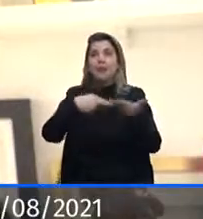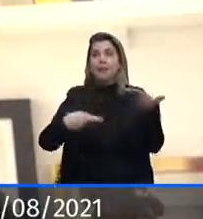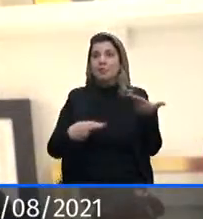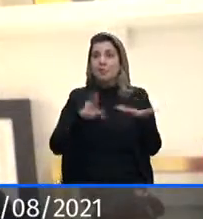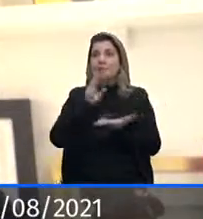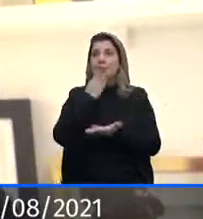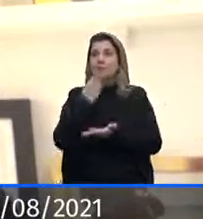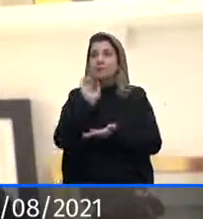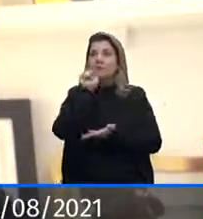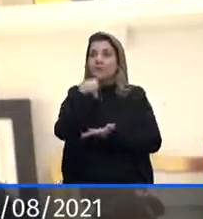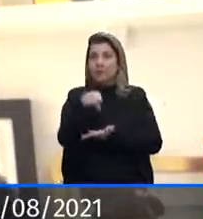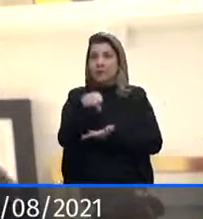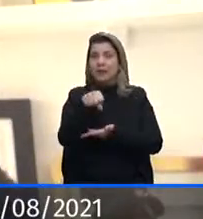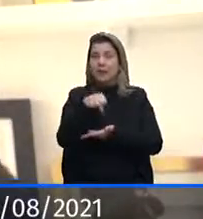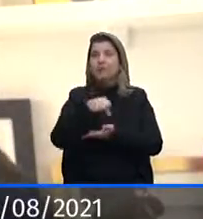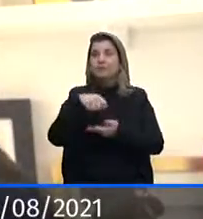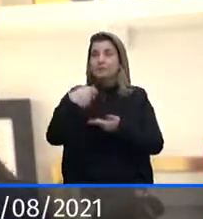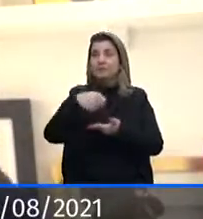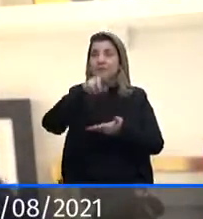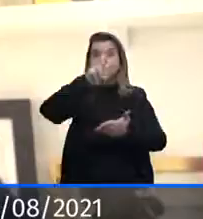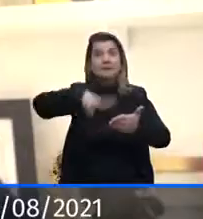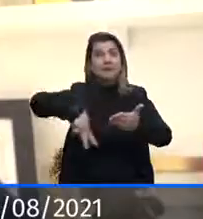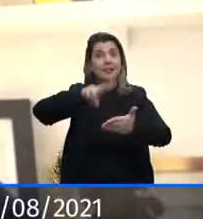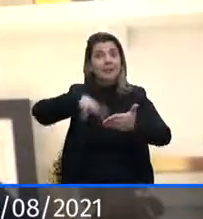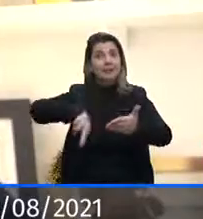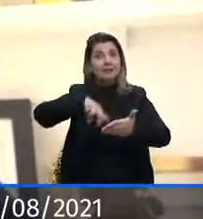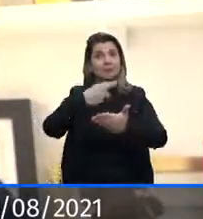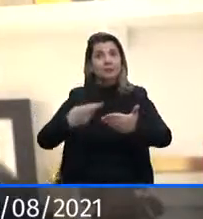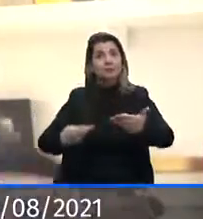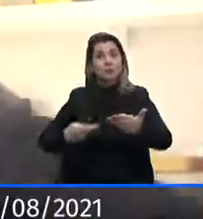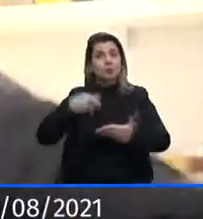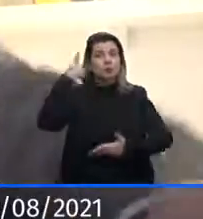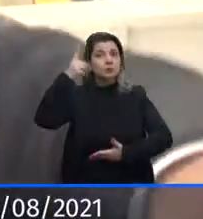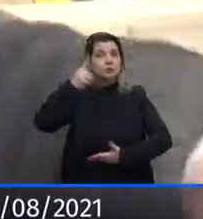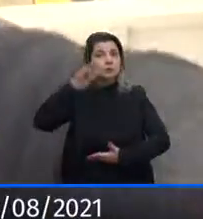O relator deve proceder à leitura do parecer, deputado Frederico.